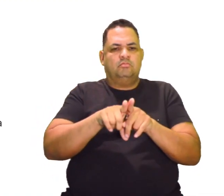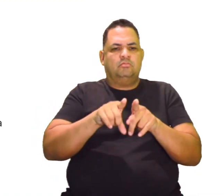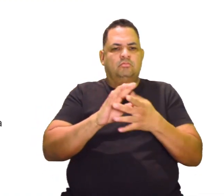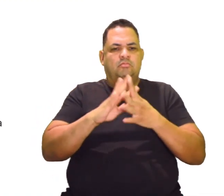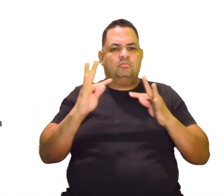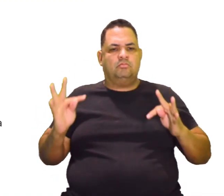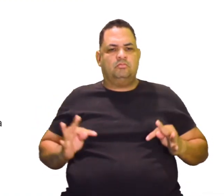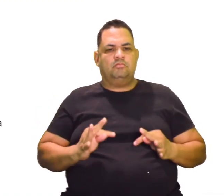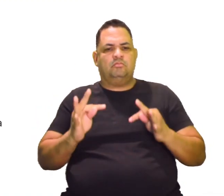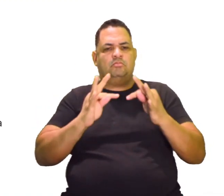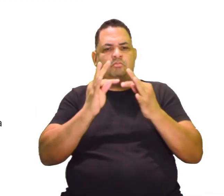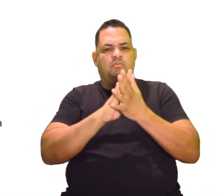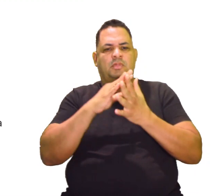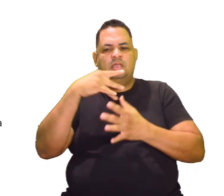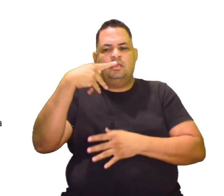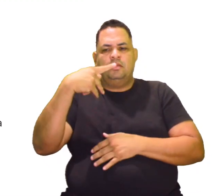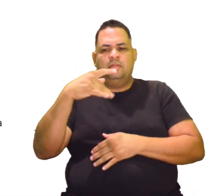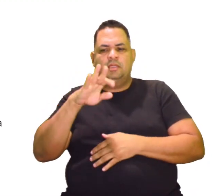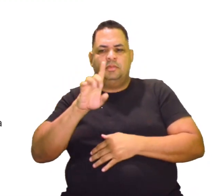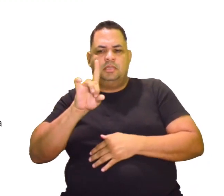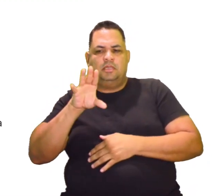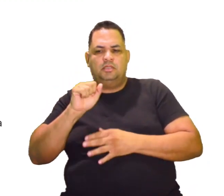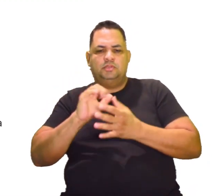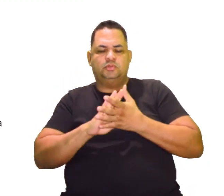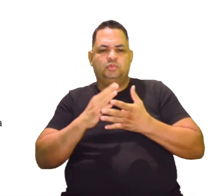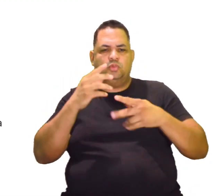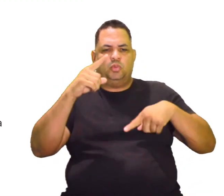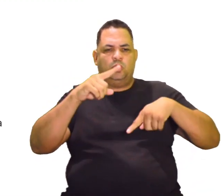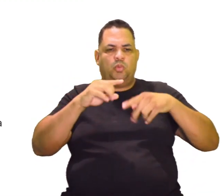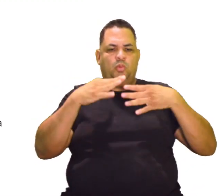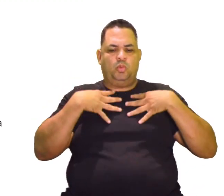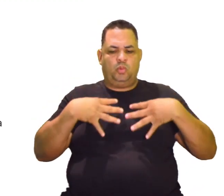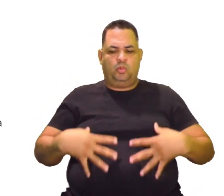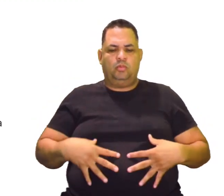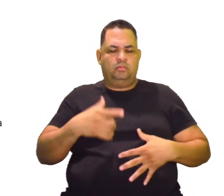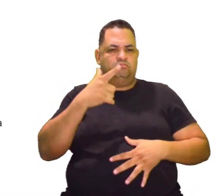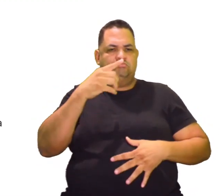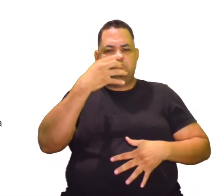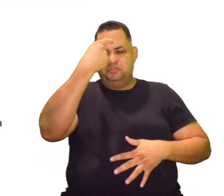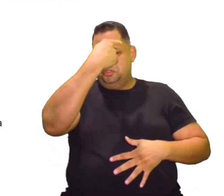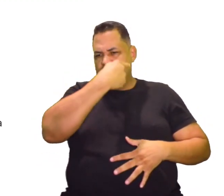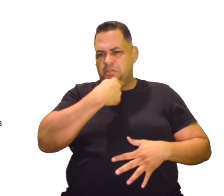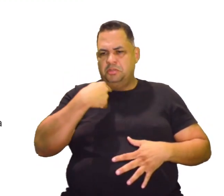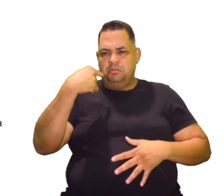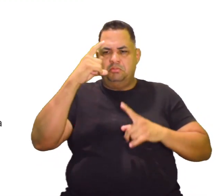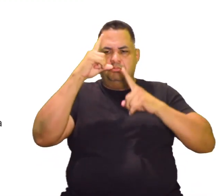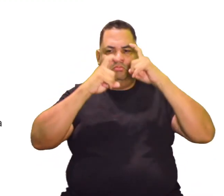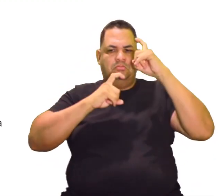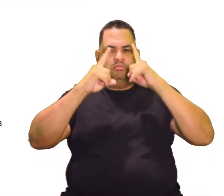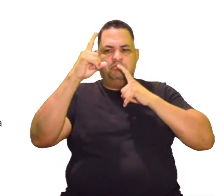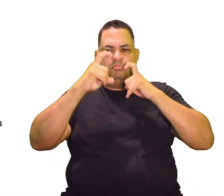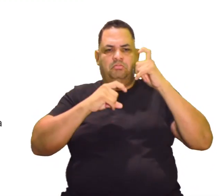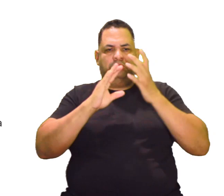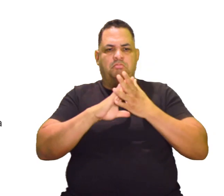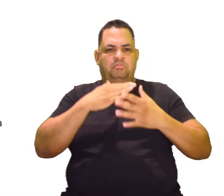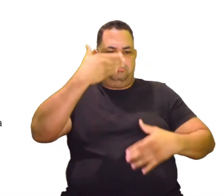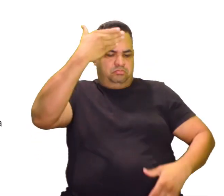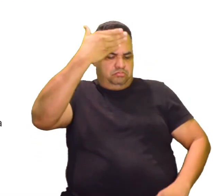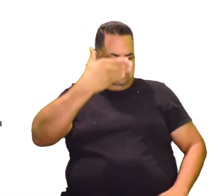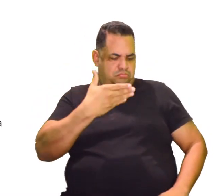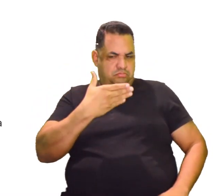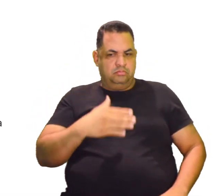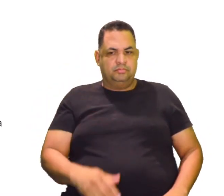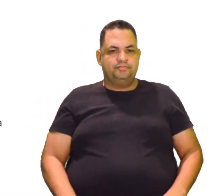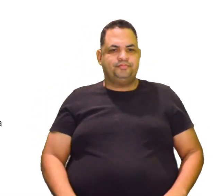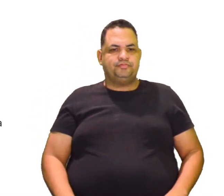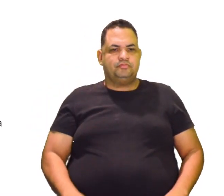da perspectiva, né? Então, os corpos eram sempre sem expressões, né? Eram sempre estáticos